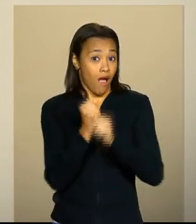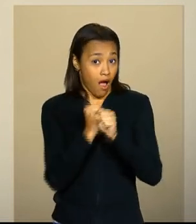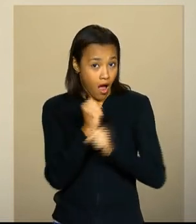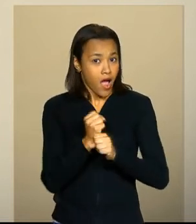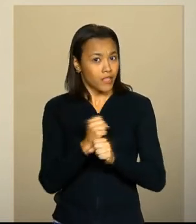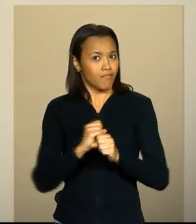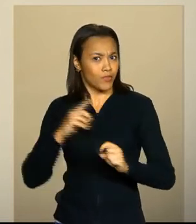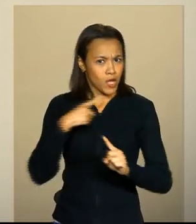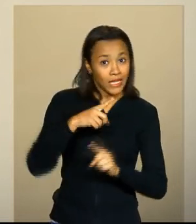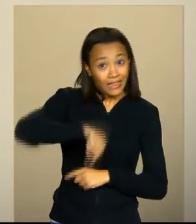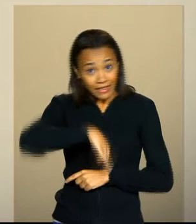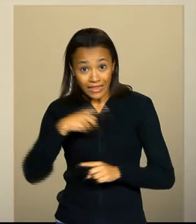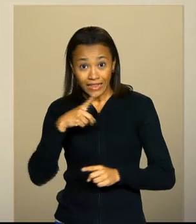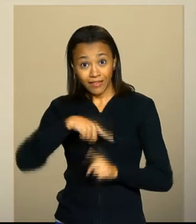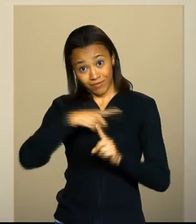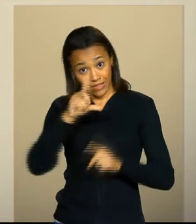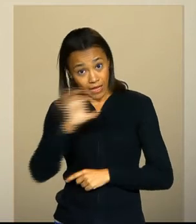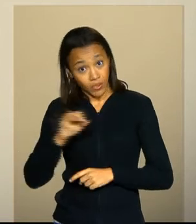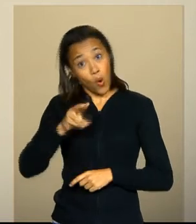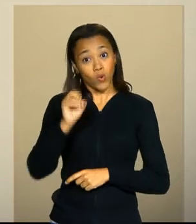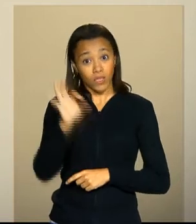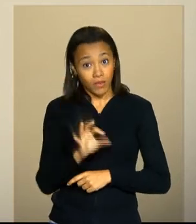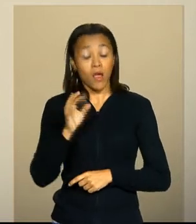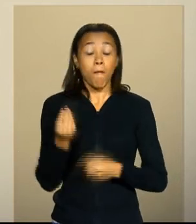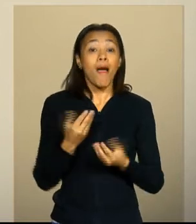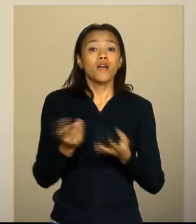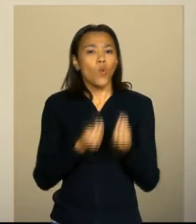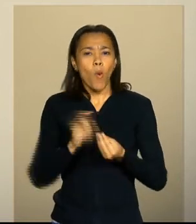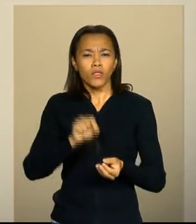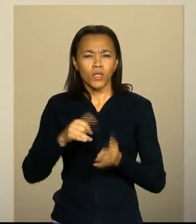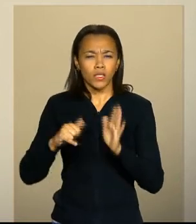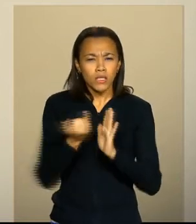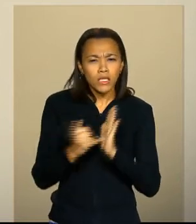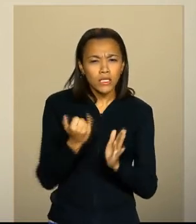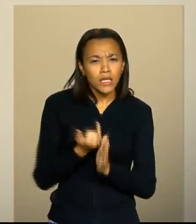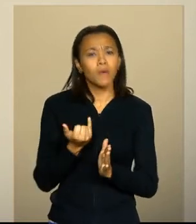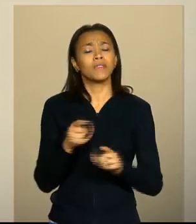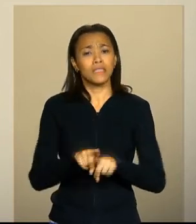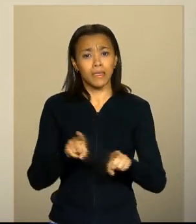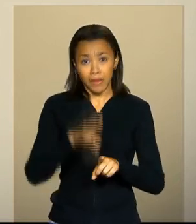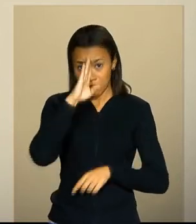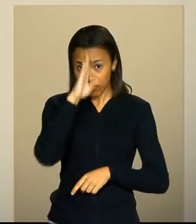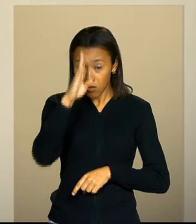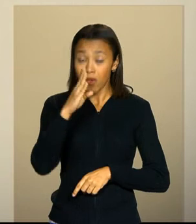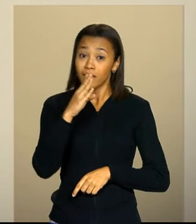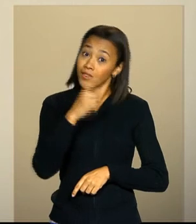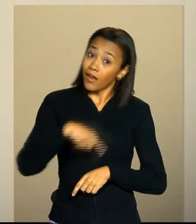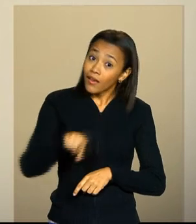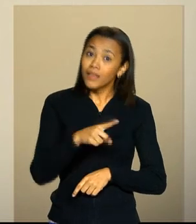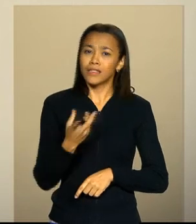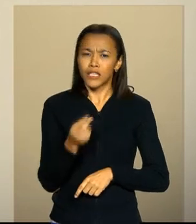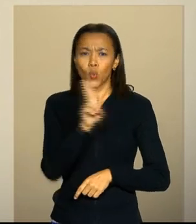de forma integral mas os processos seletivos para as matrículas do que vem inclusive aqueles